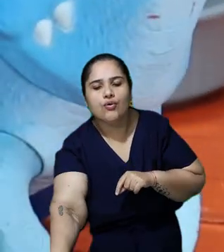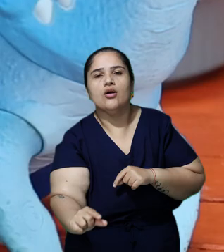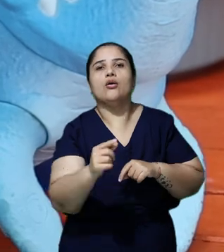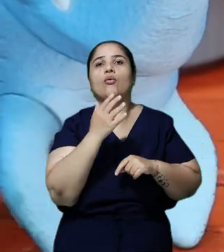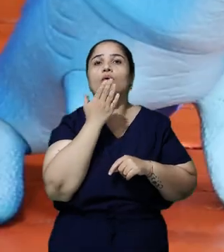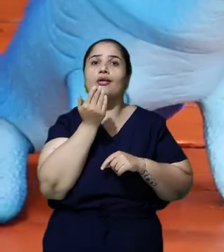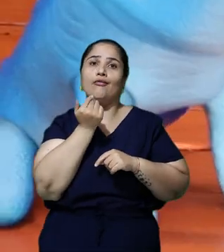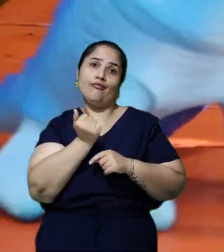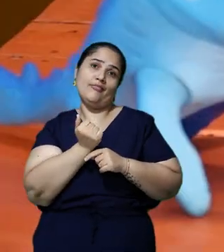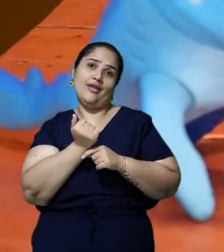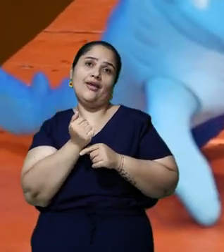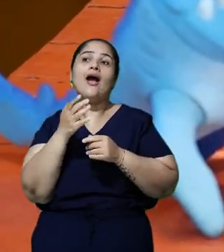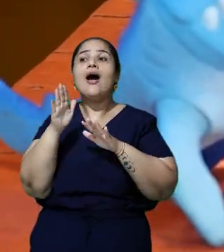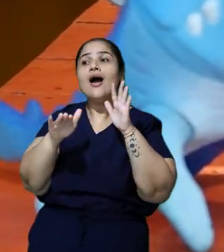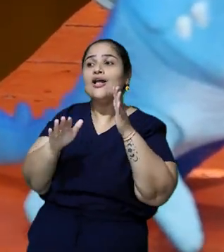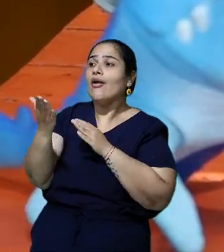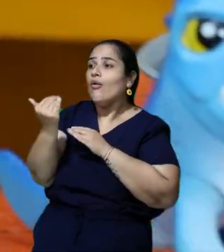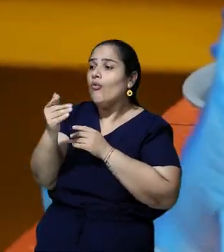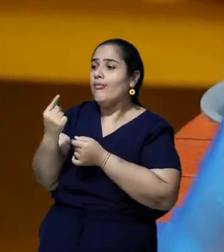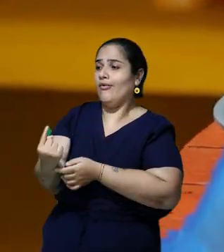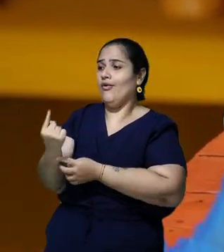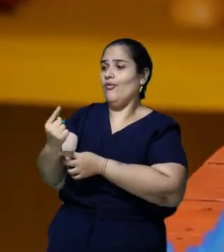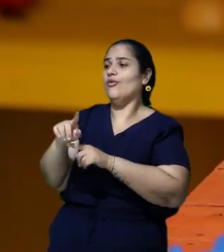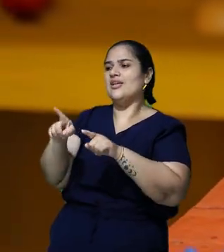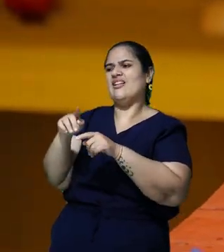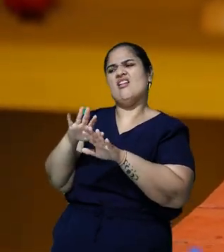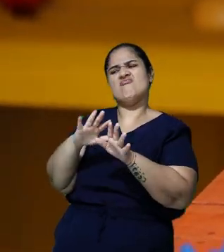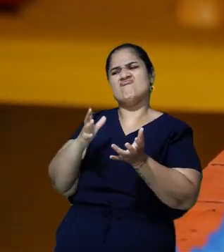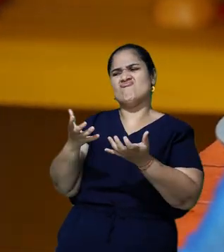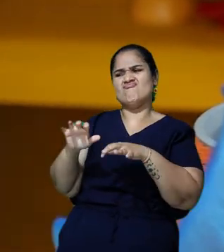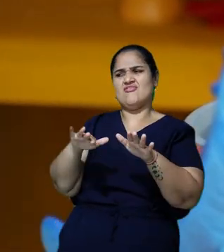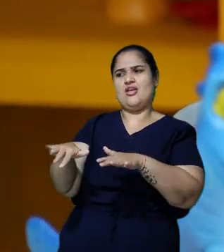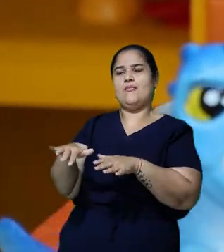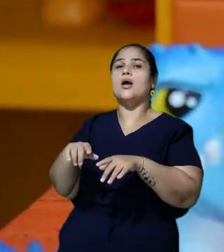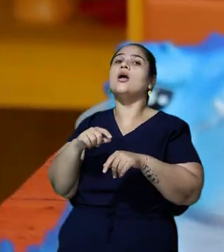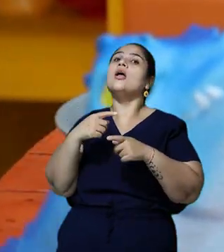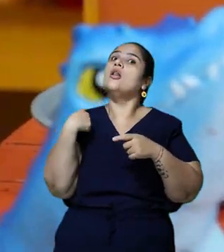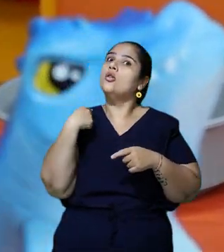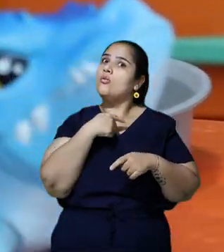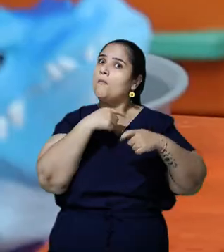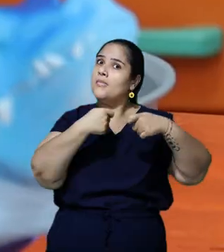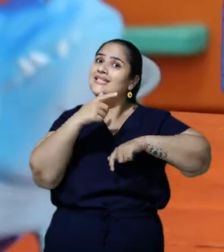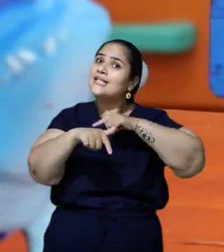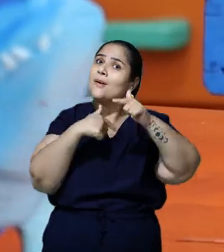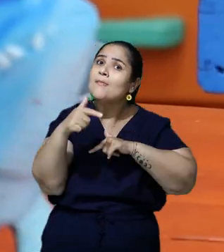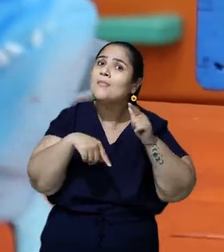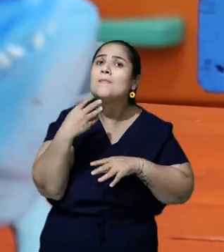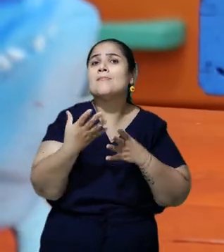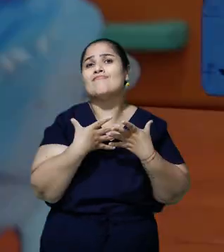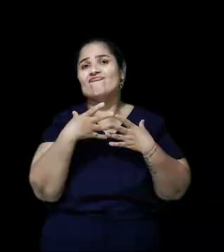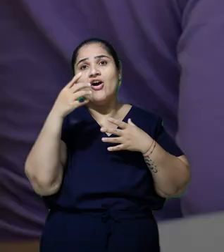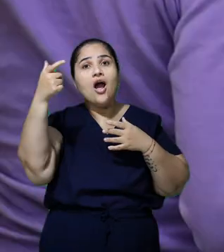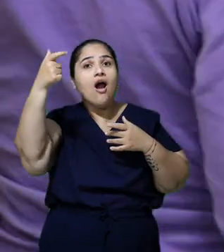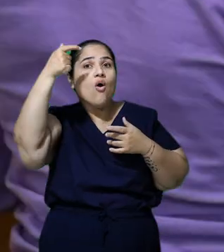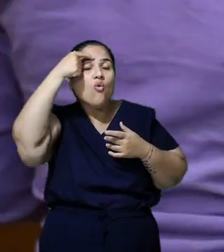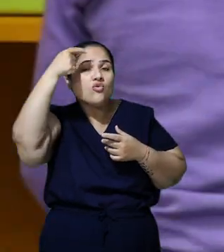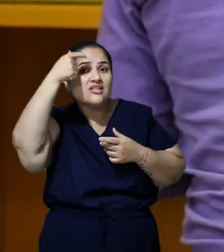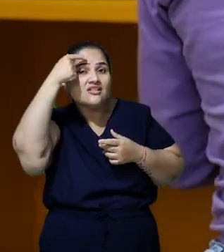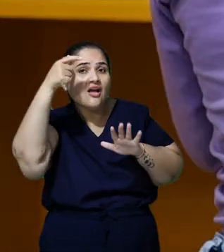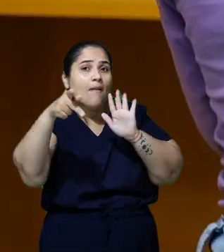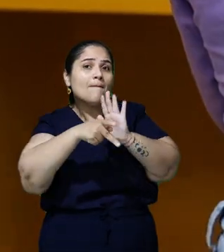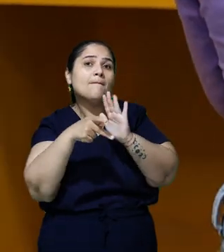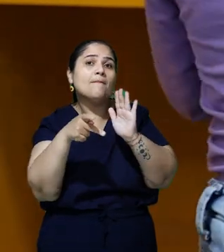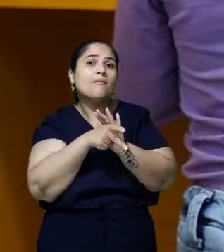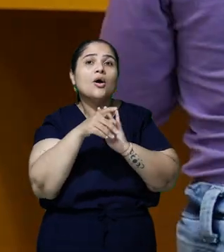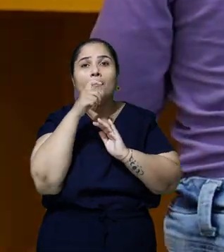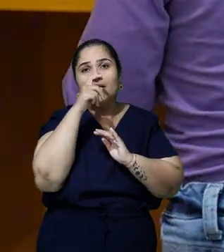mais. Assim, nós trabalhamos também a parte da conscientização dos pais, de estar mudando algumas coisas dentro de casa,